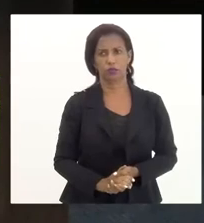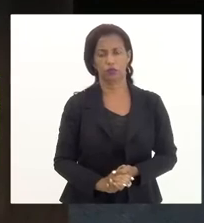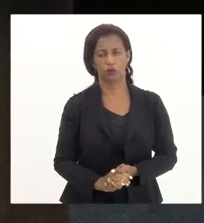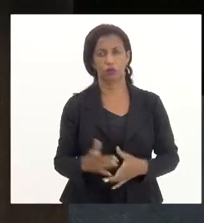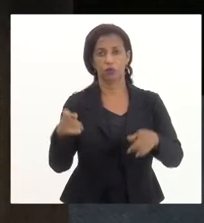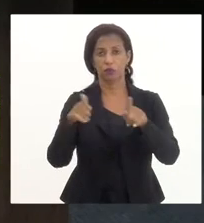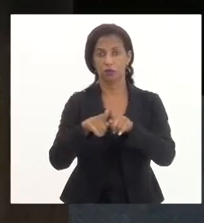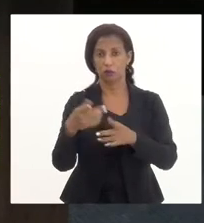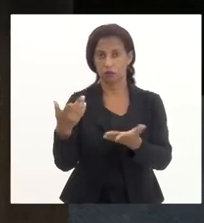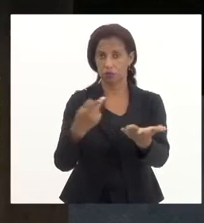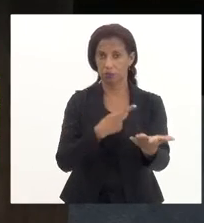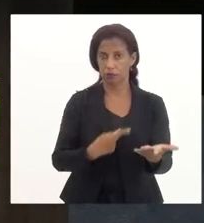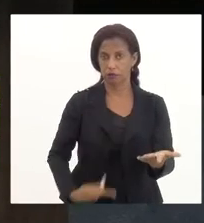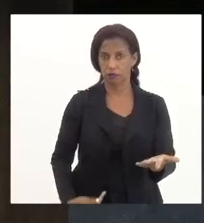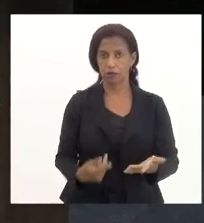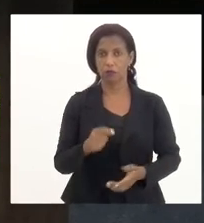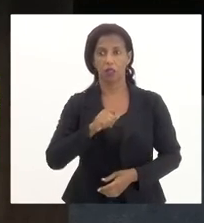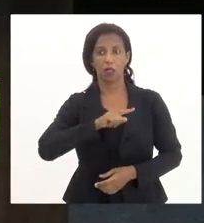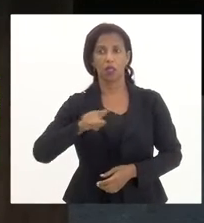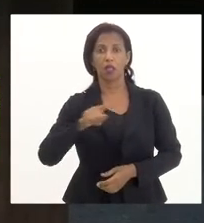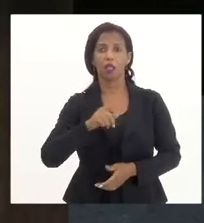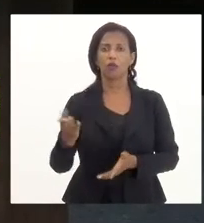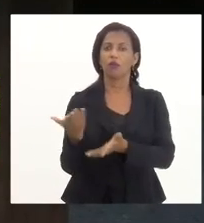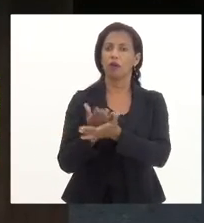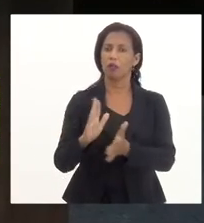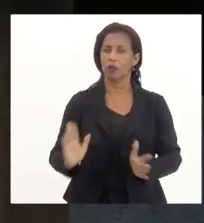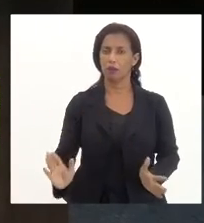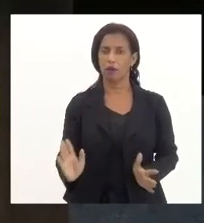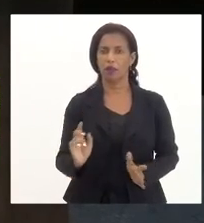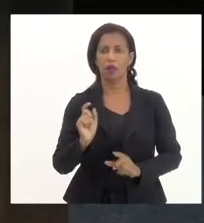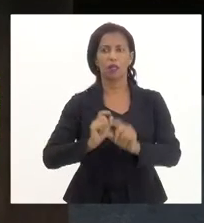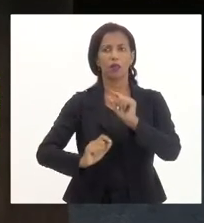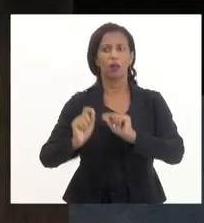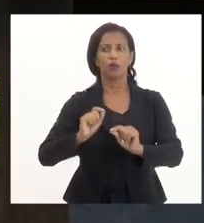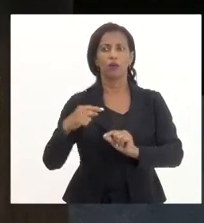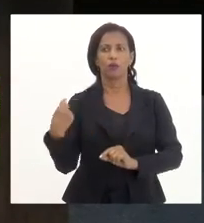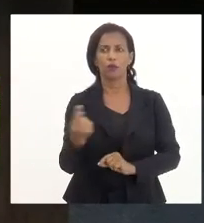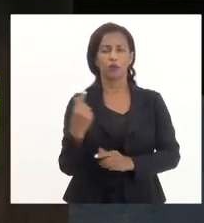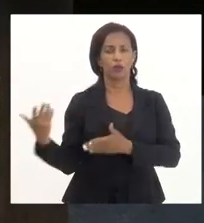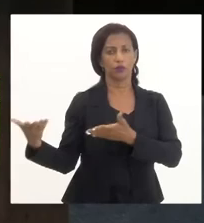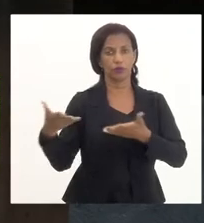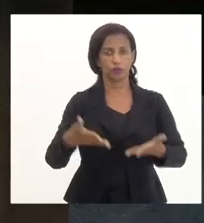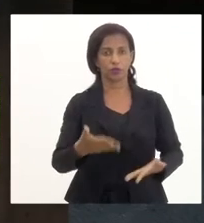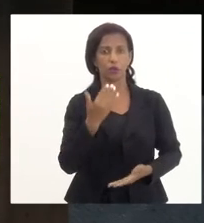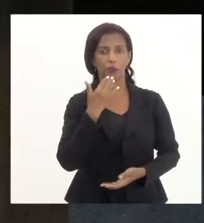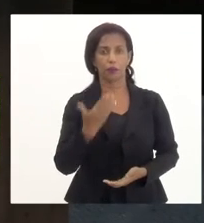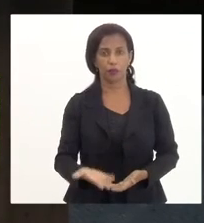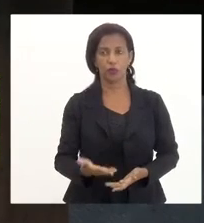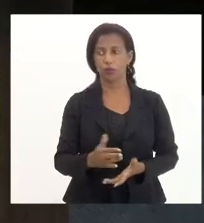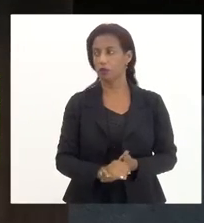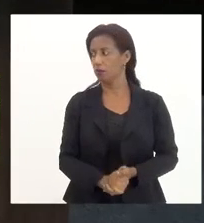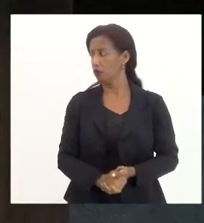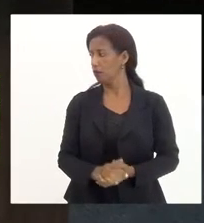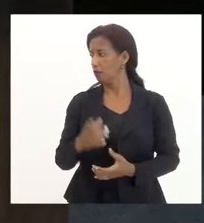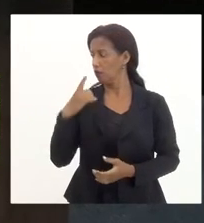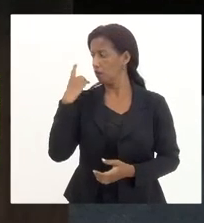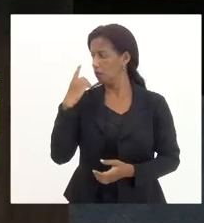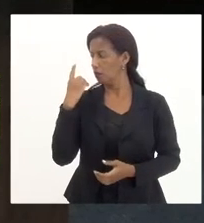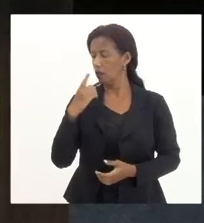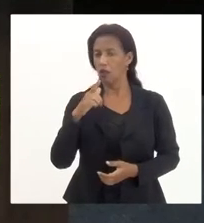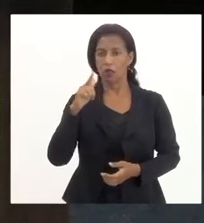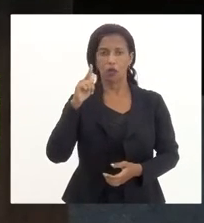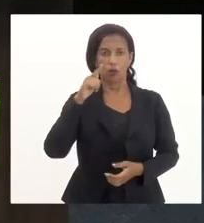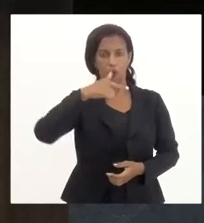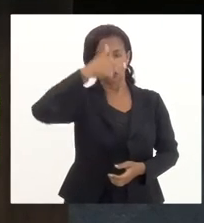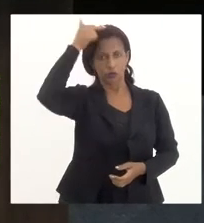inclusive do presidente de que isso não vai acabar e é o que nós víamos aqui hoje pedir Deputado